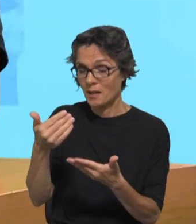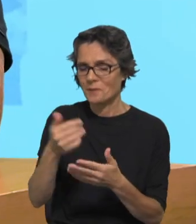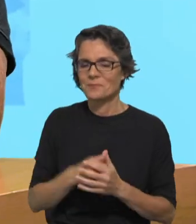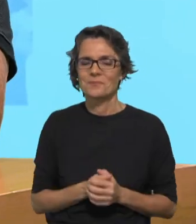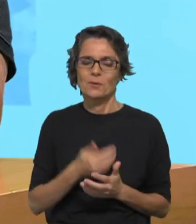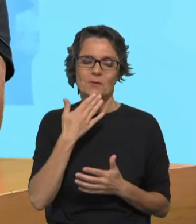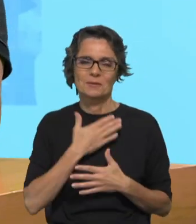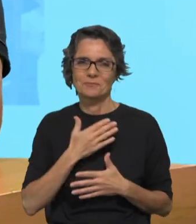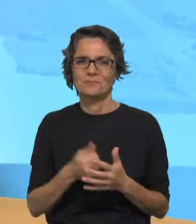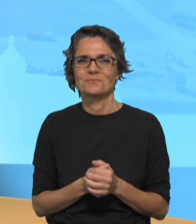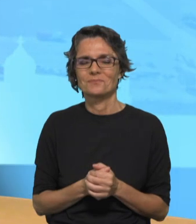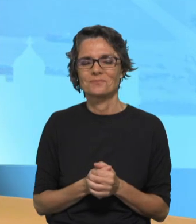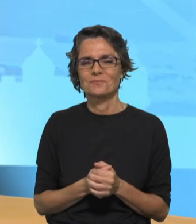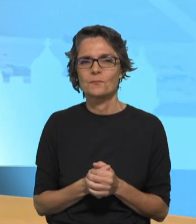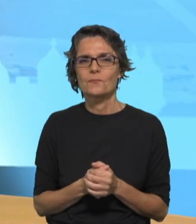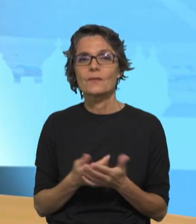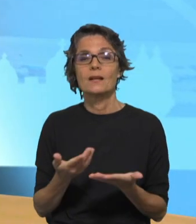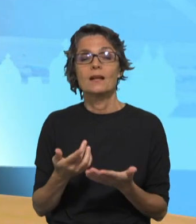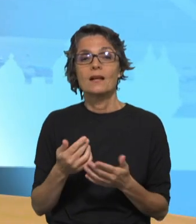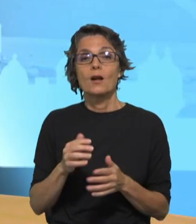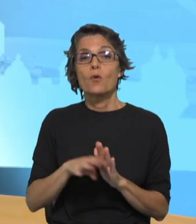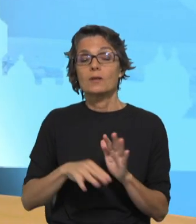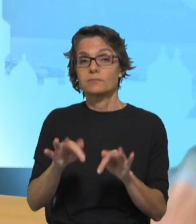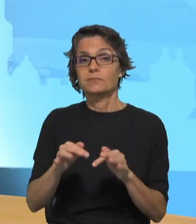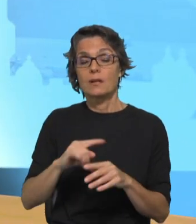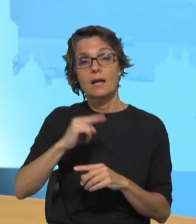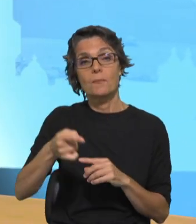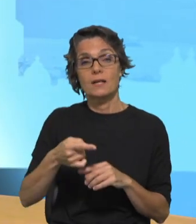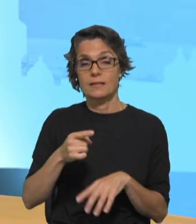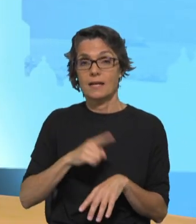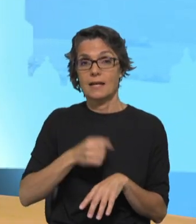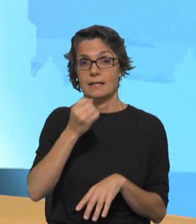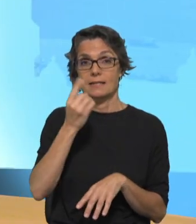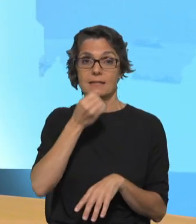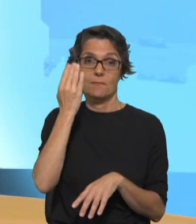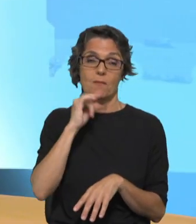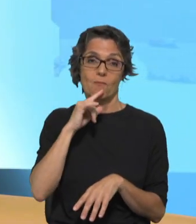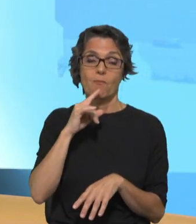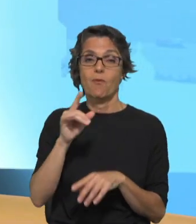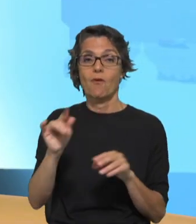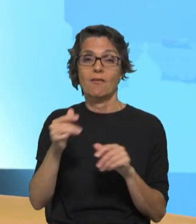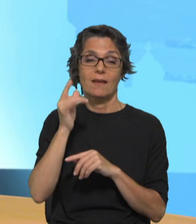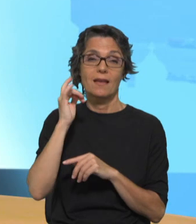por esta partilha. Ficamos por aqui. Já sabe que amanhã, pouco depois das 6 da manhã, pode escutar na Antena